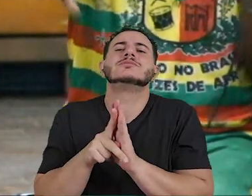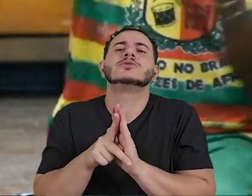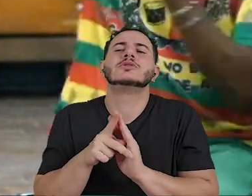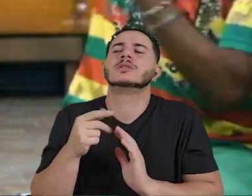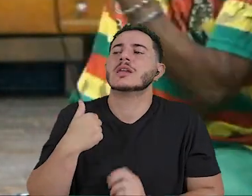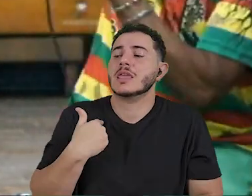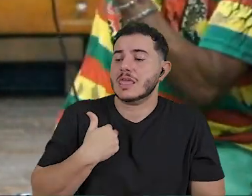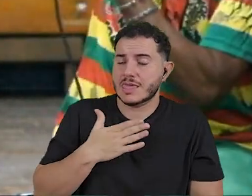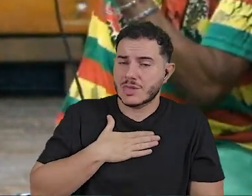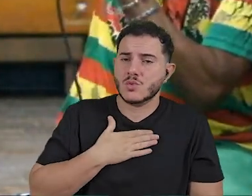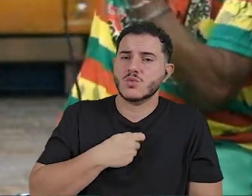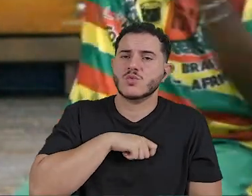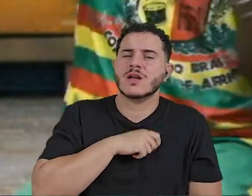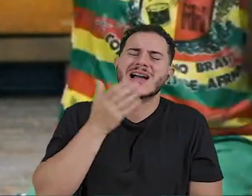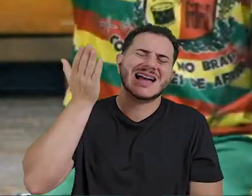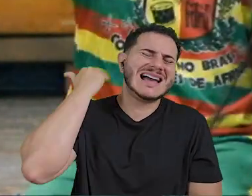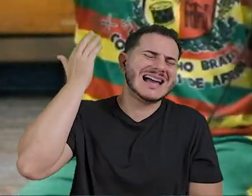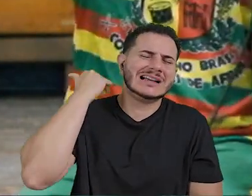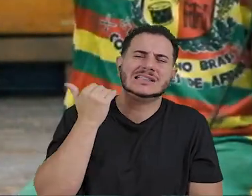Eu era criança,